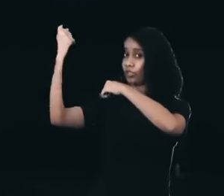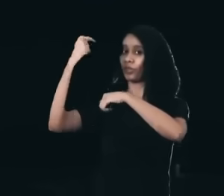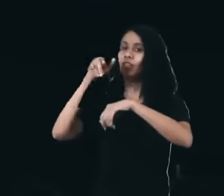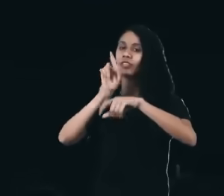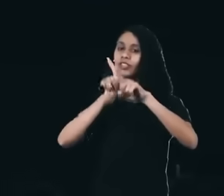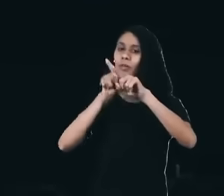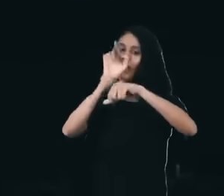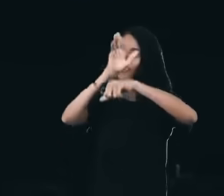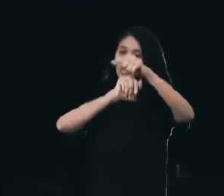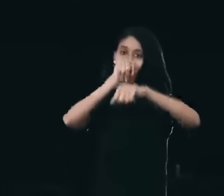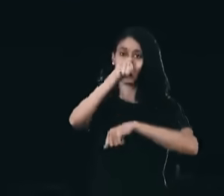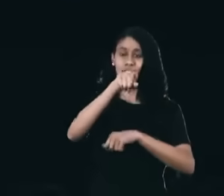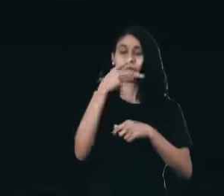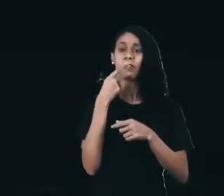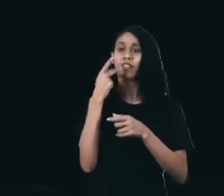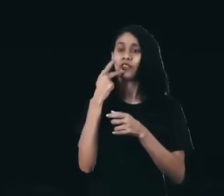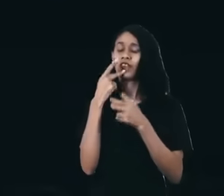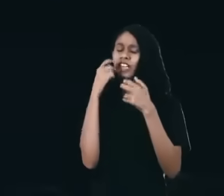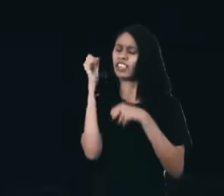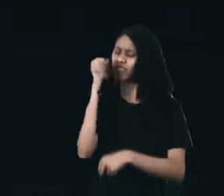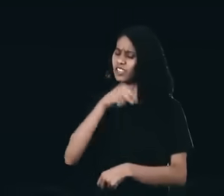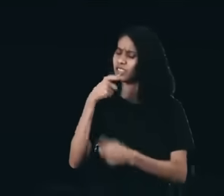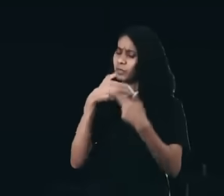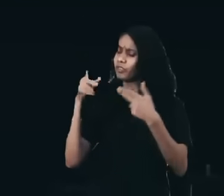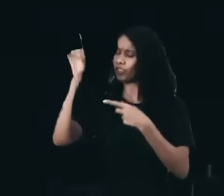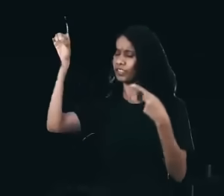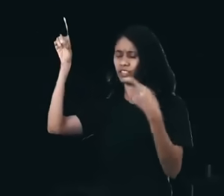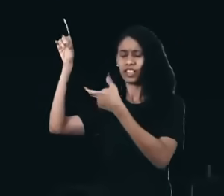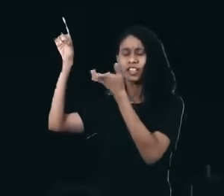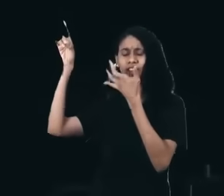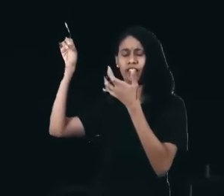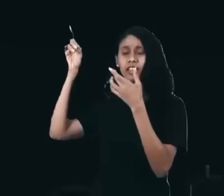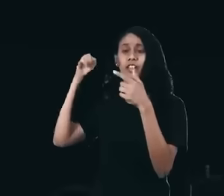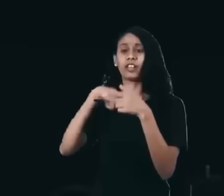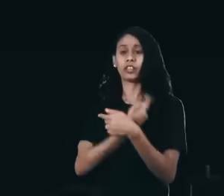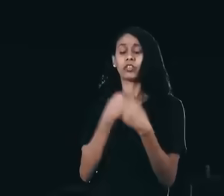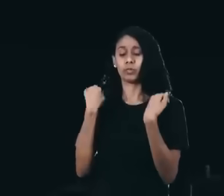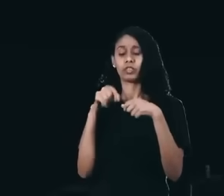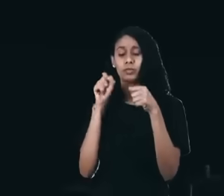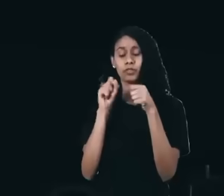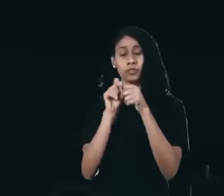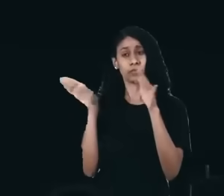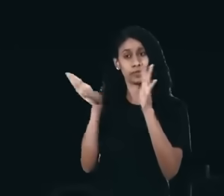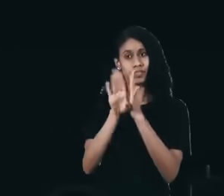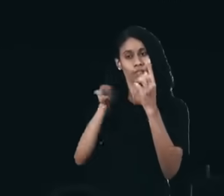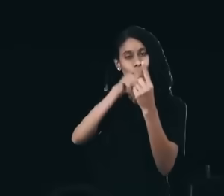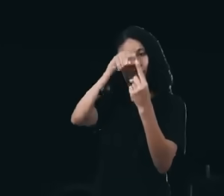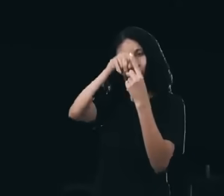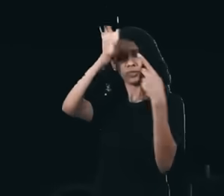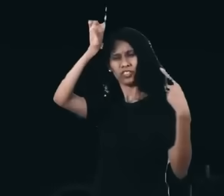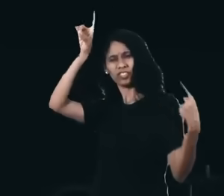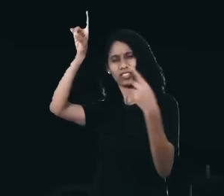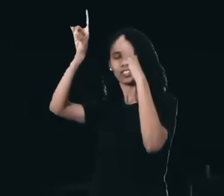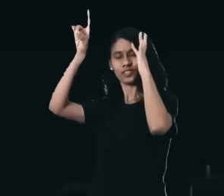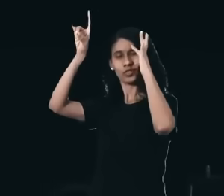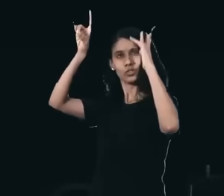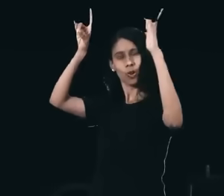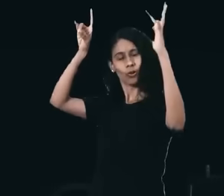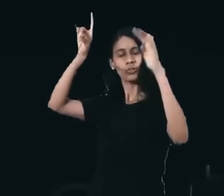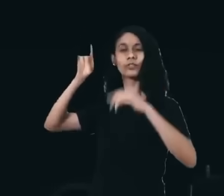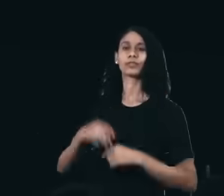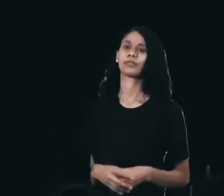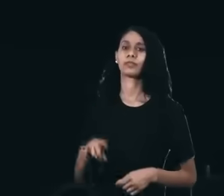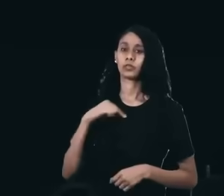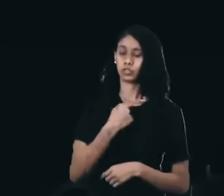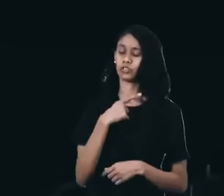ao cântaro e aquilo que nós precisamos fazer para chegar no sonho de Deus? Todas nós temos